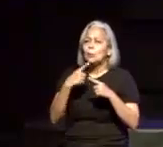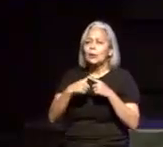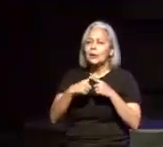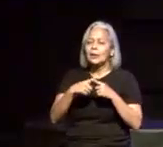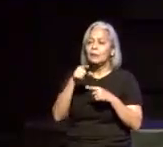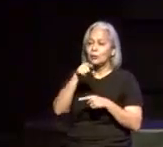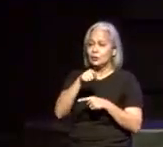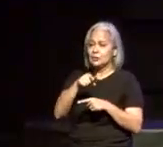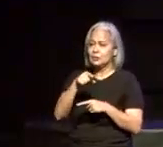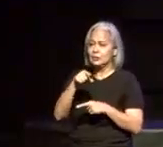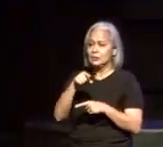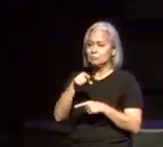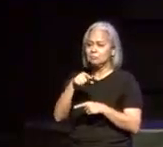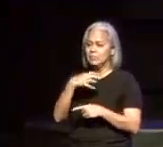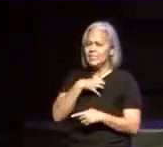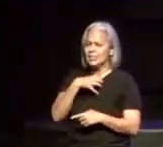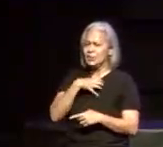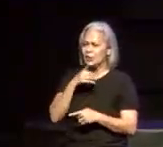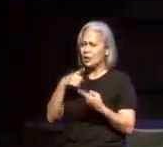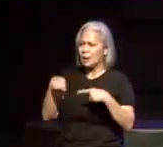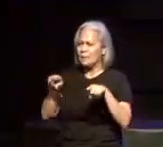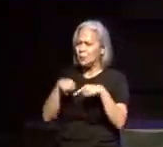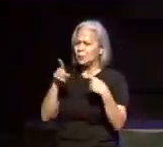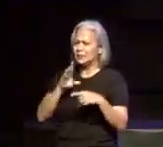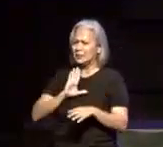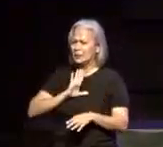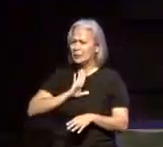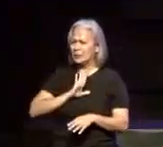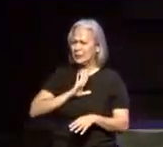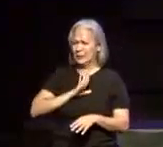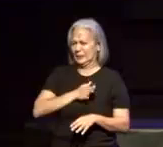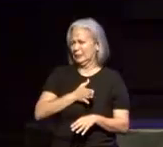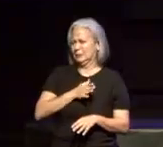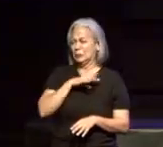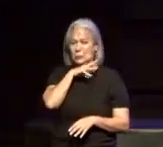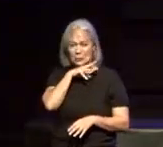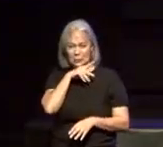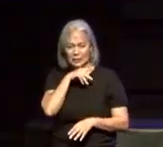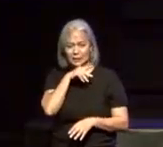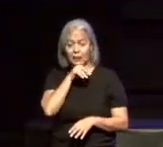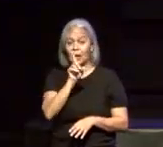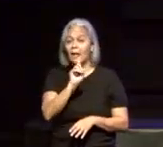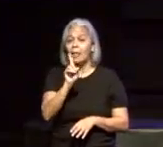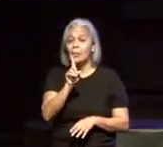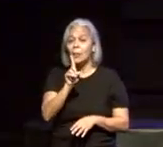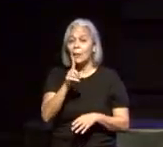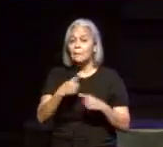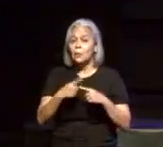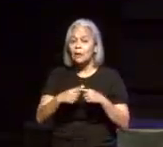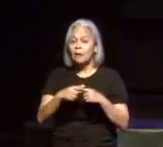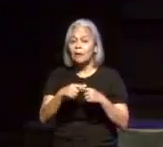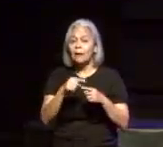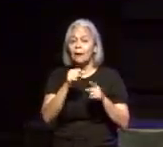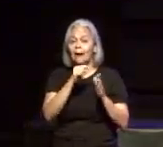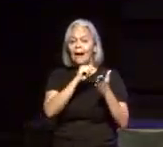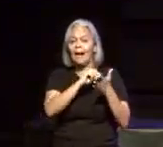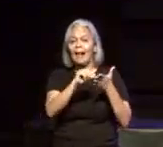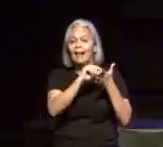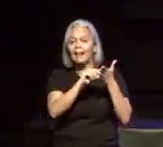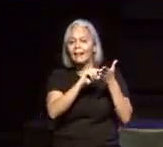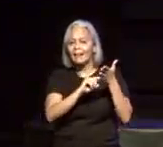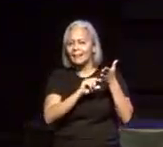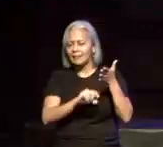Mateus? Ah, obrigado. Então, o que eu quero falar com você é que, infelizmente, voltou,